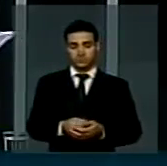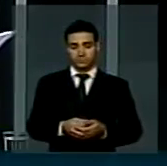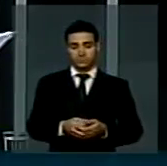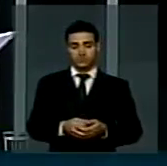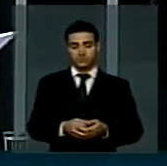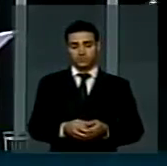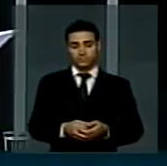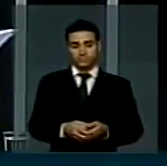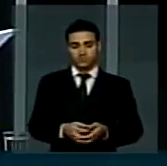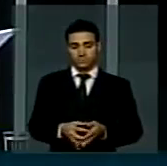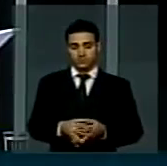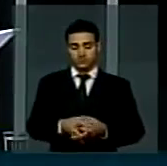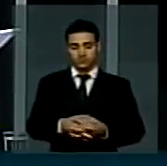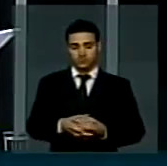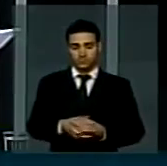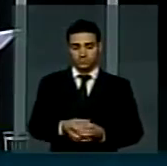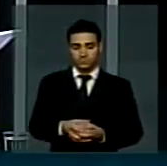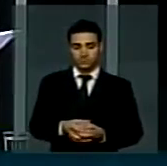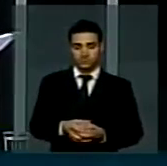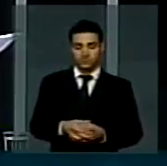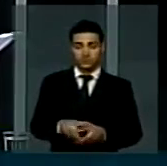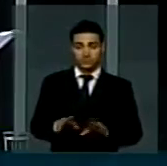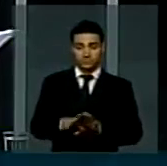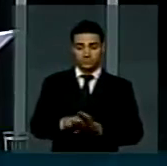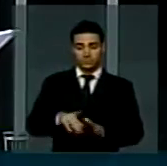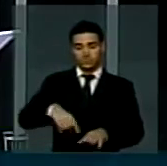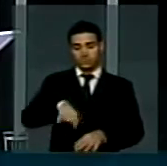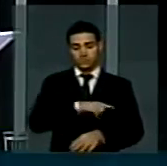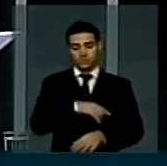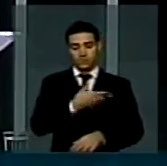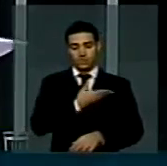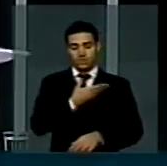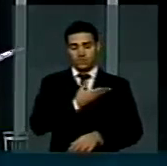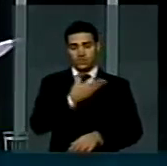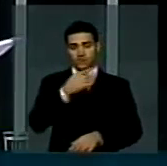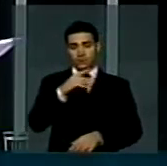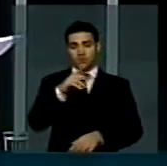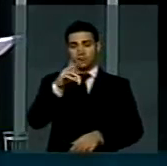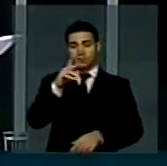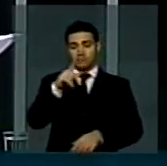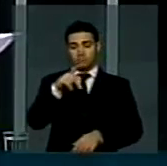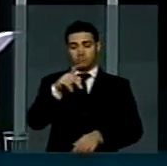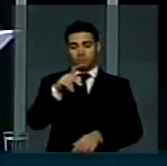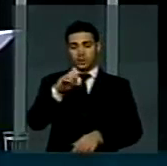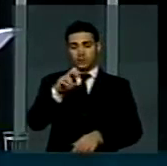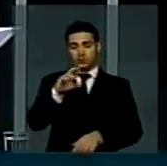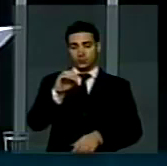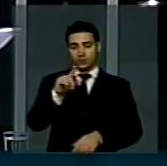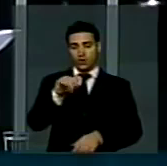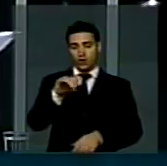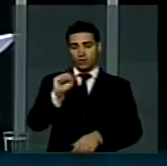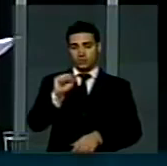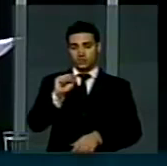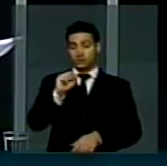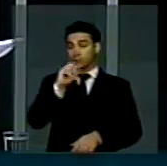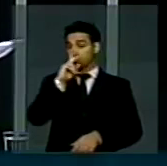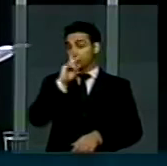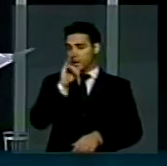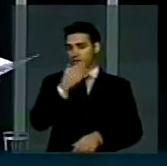E também o nosso amigo Pedro Lopes, pai de um amigo e irmão nosso em